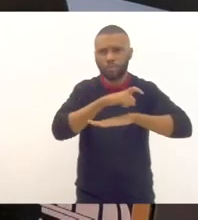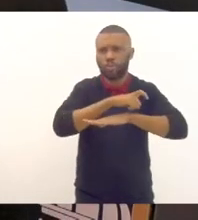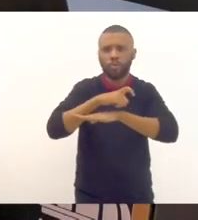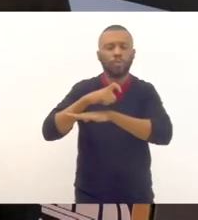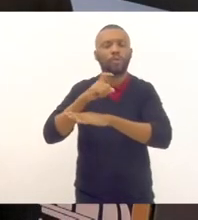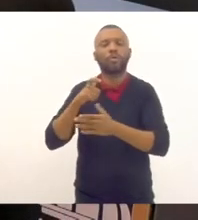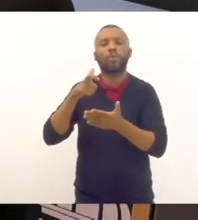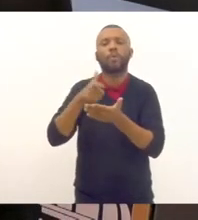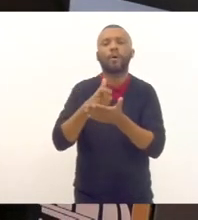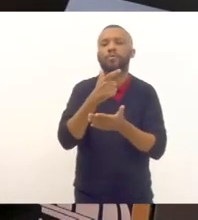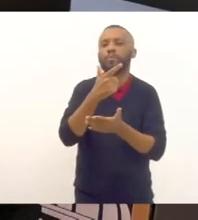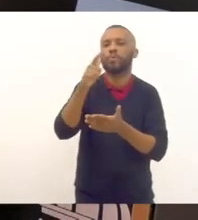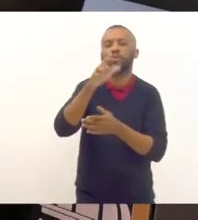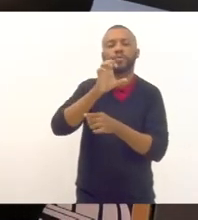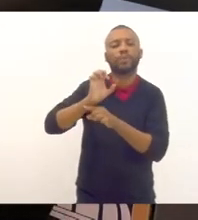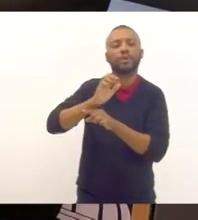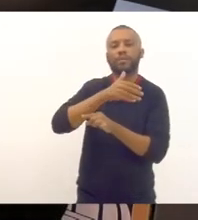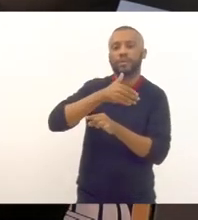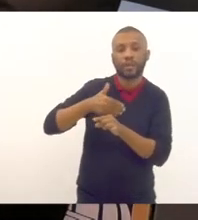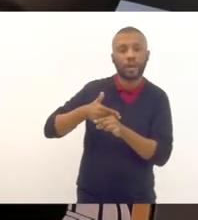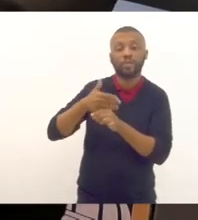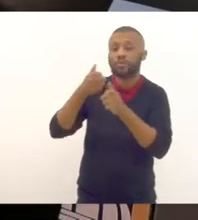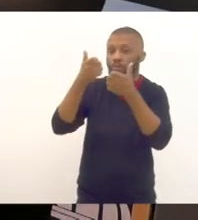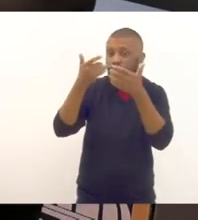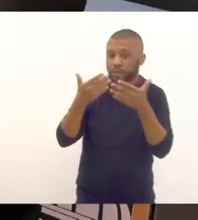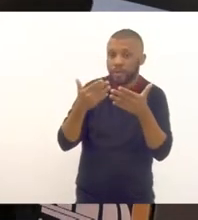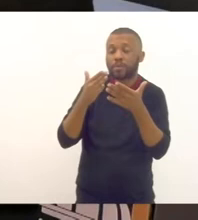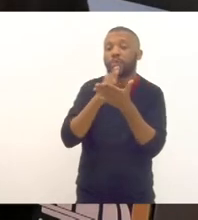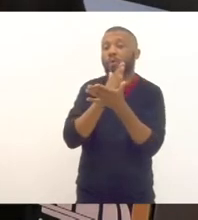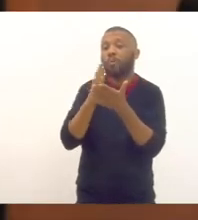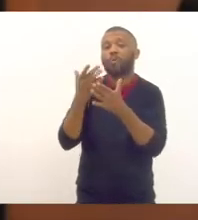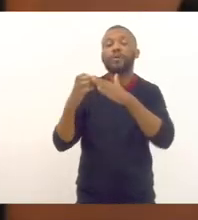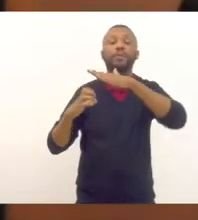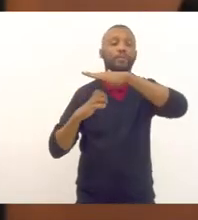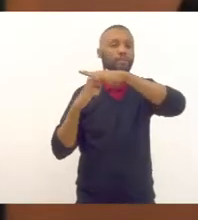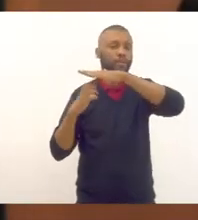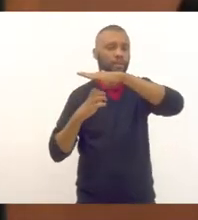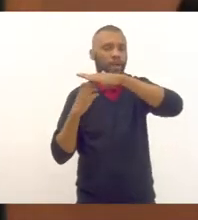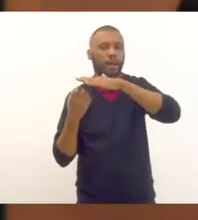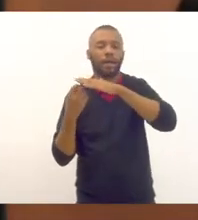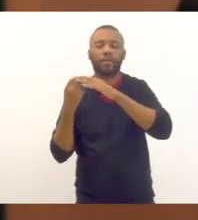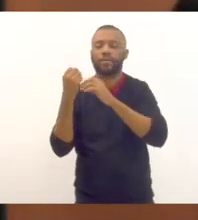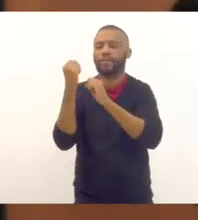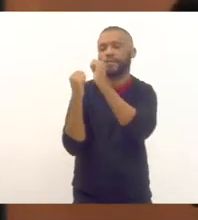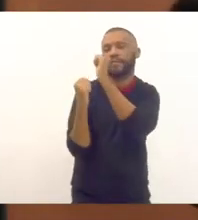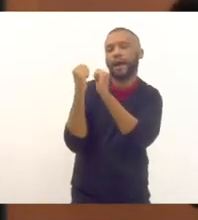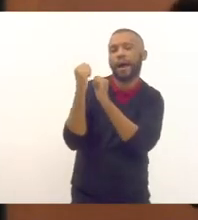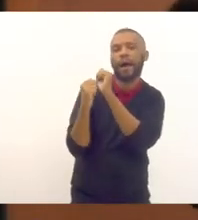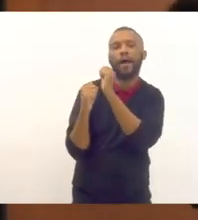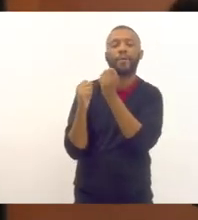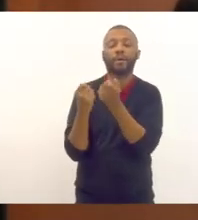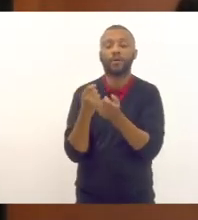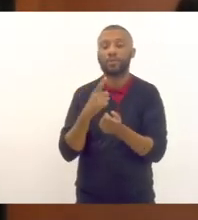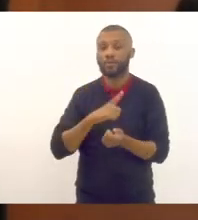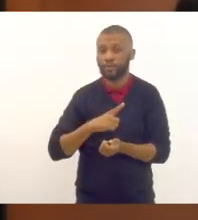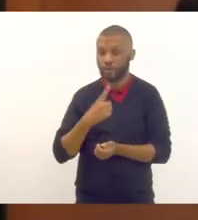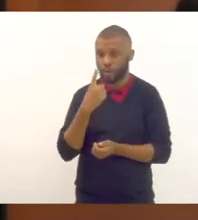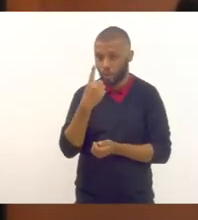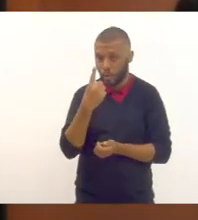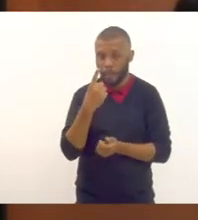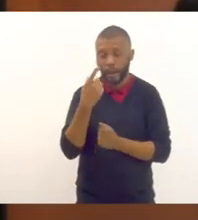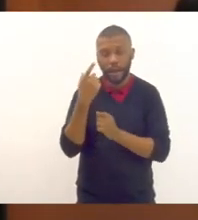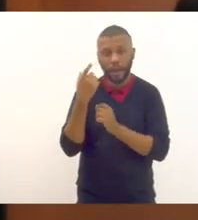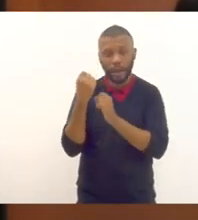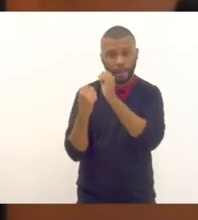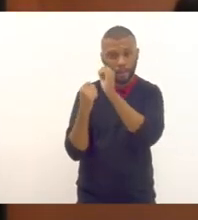estados. Isso aí falando com as montadoras, com alguns empresários. É assim, eu tive uma empresa